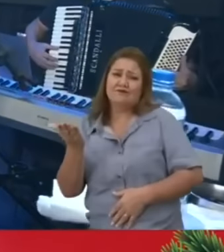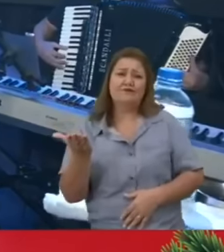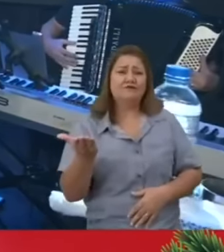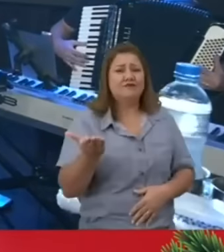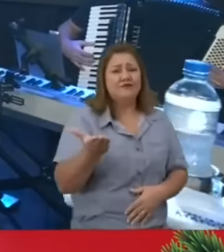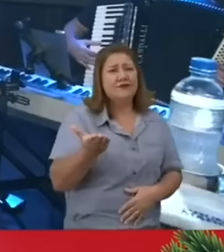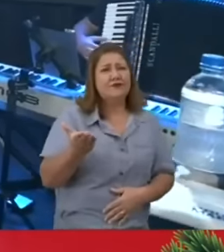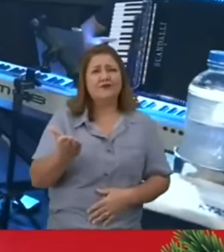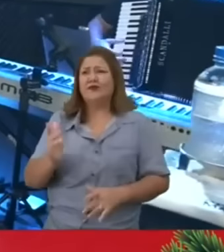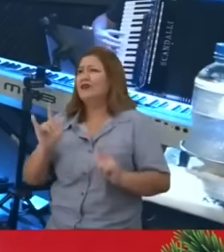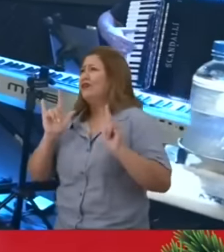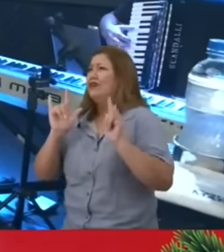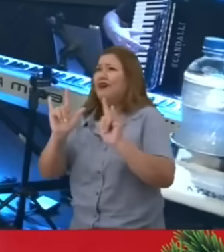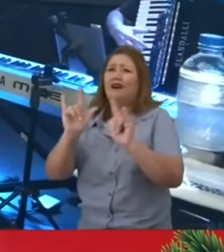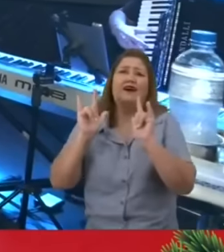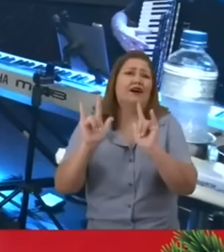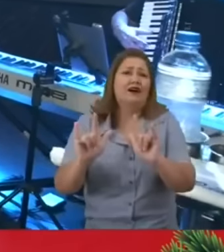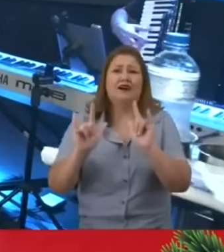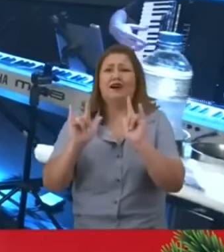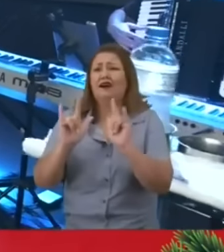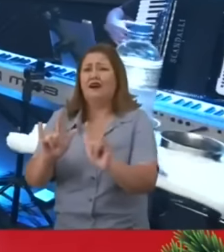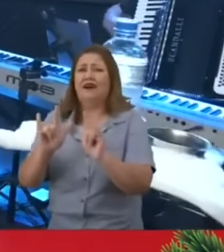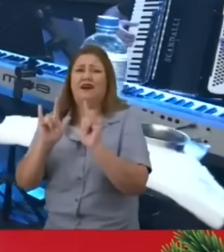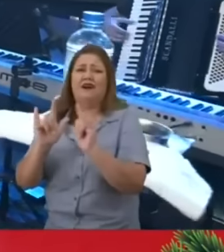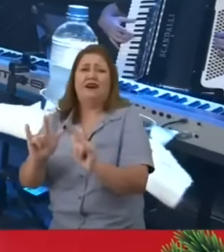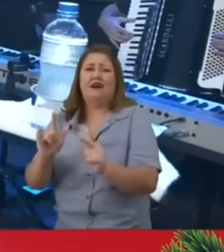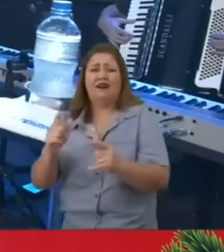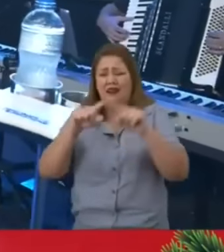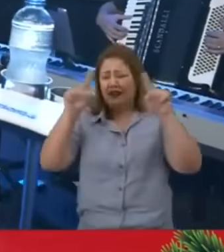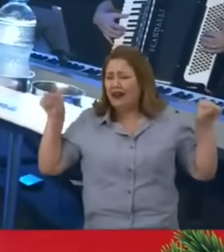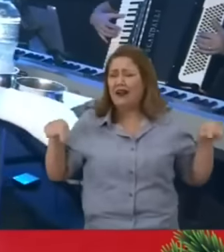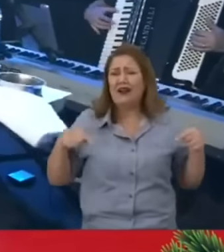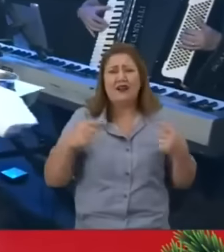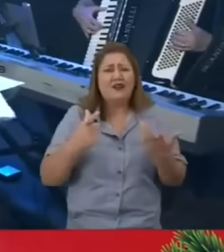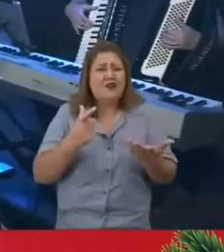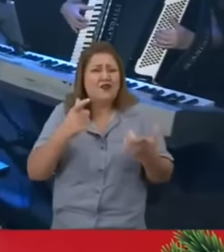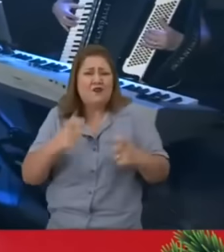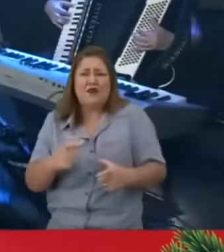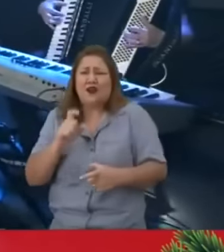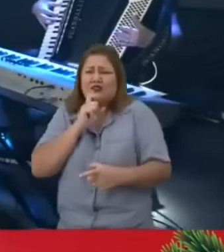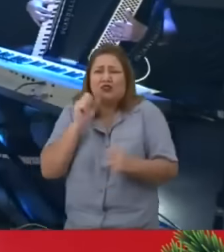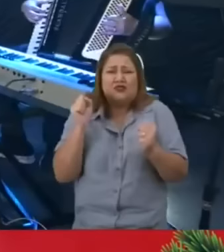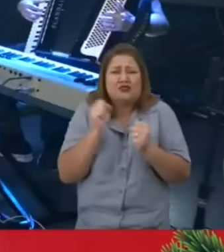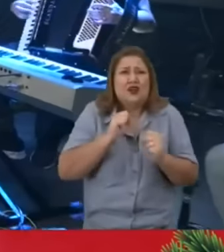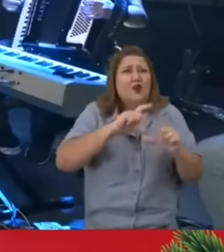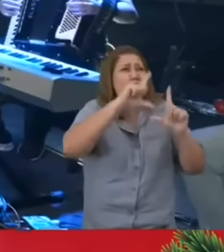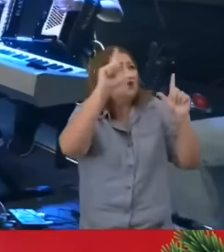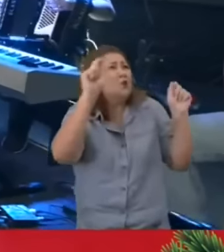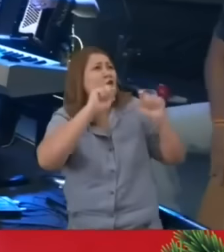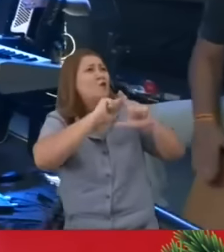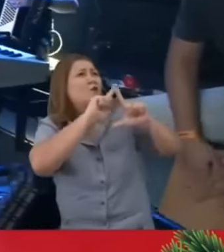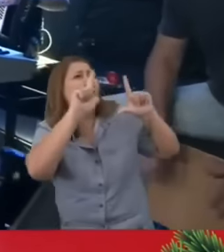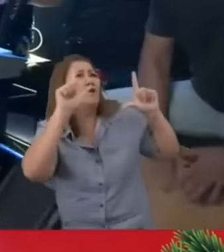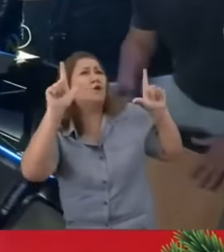dia nublado, vento gelado, noite sem lua.